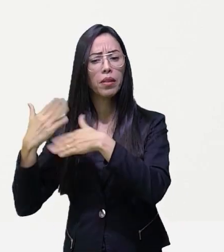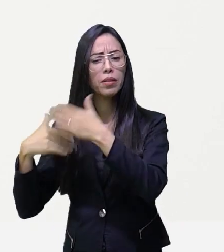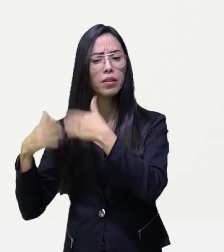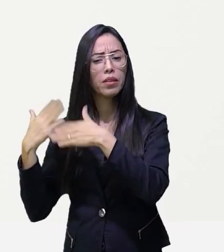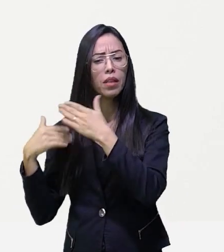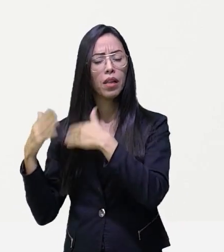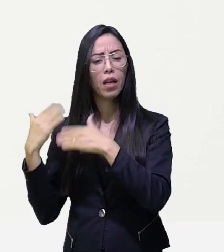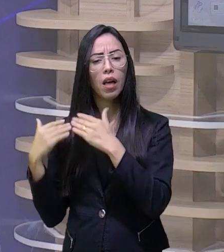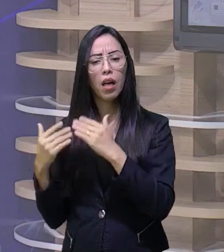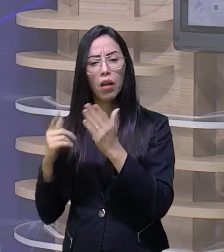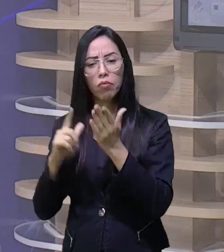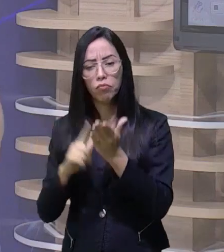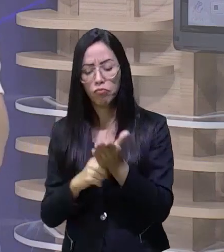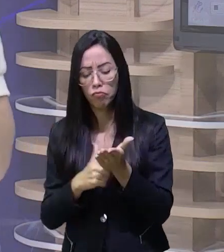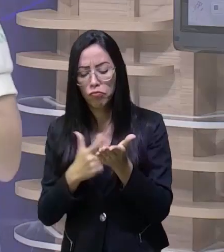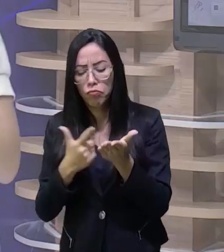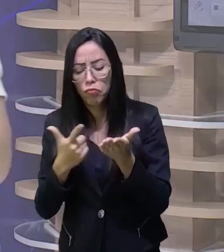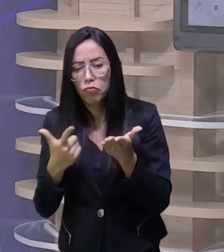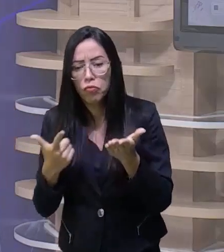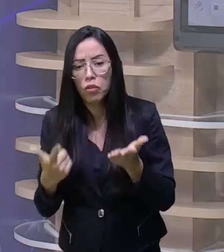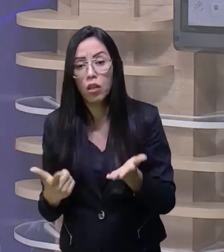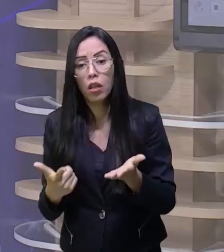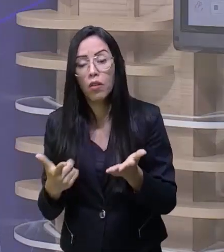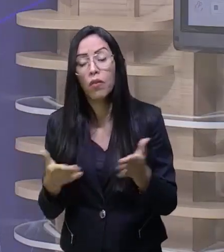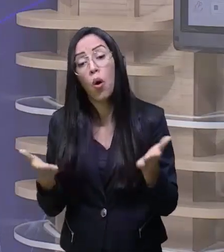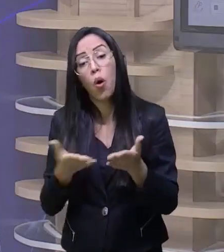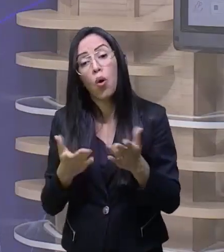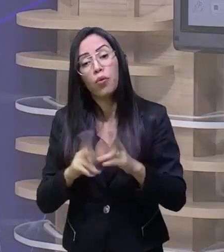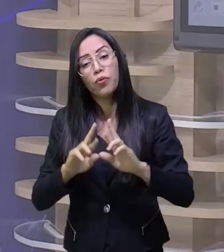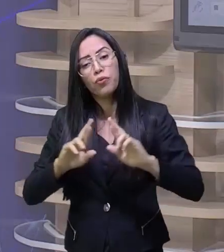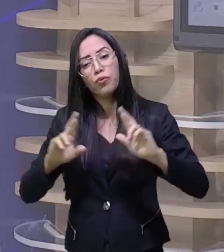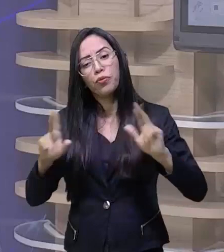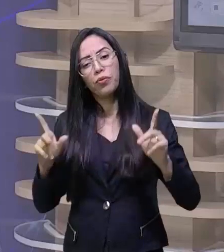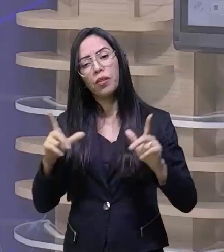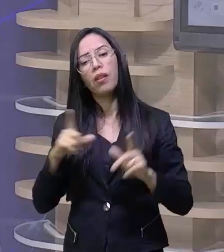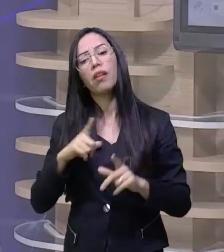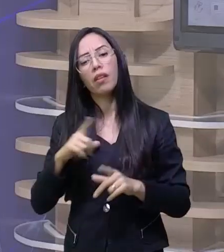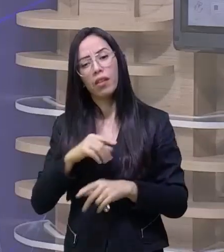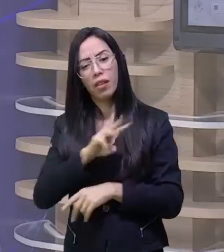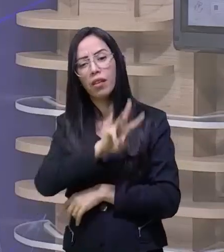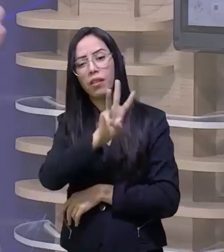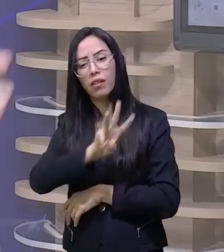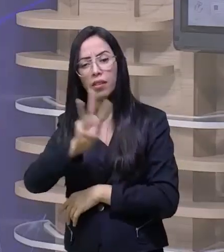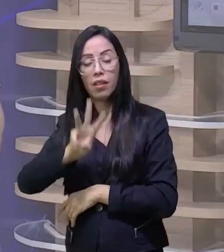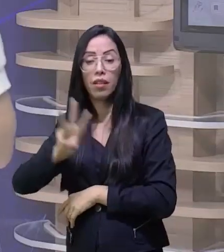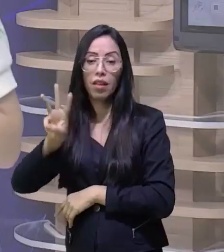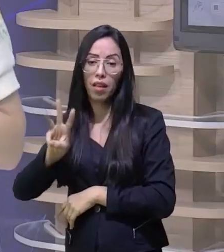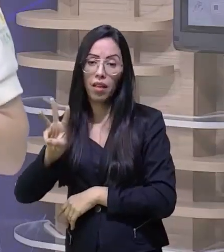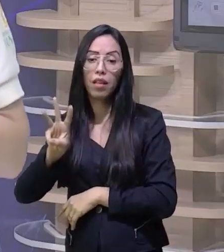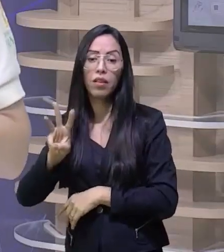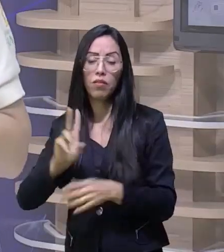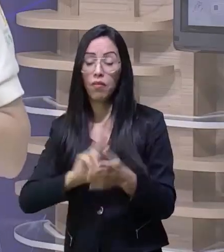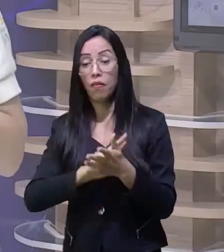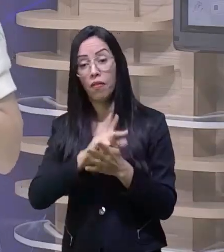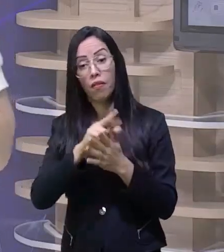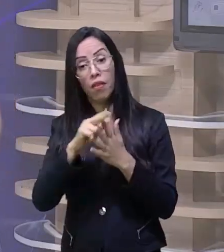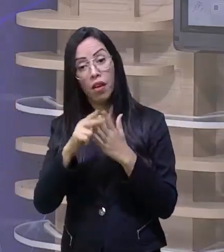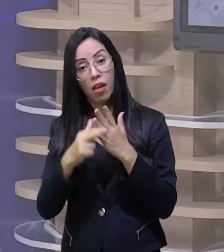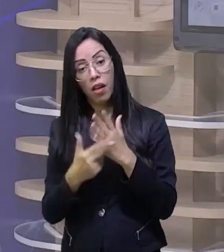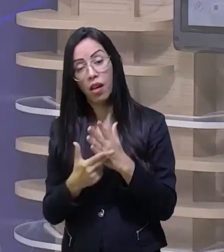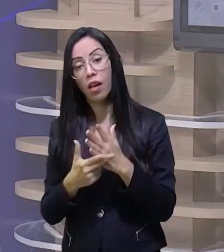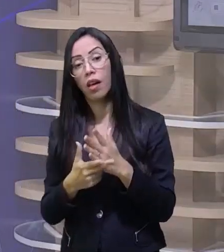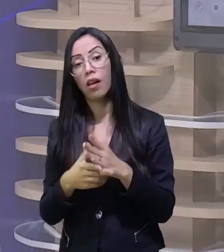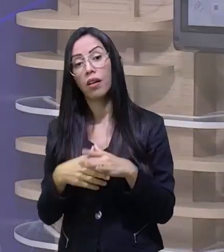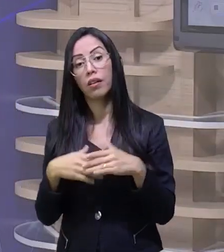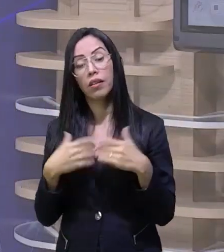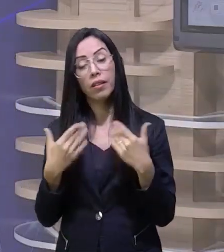aquele livro, Hoje não, você vai em várias plataformas, você pode ter acesso à enciclopédia, não é? Então, assim, eu